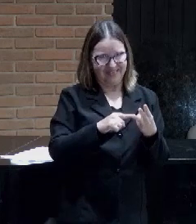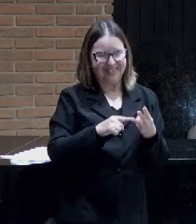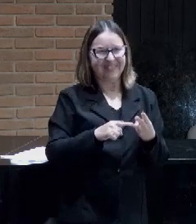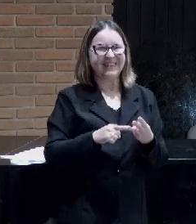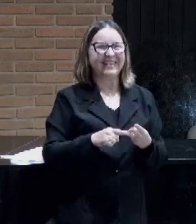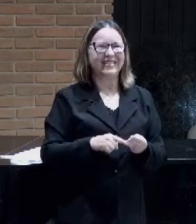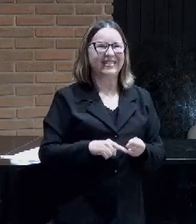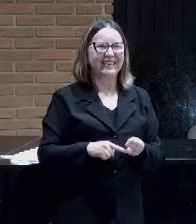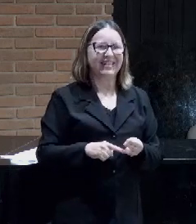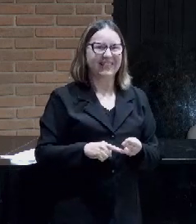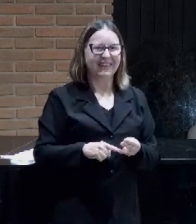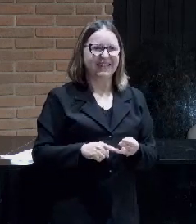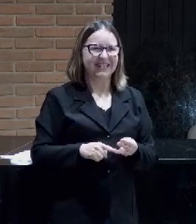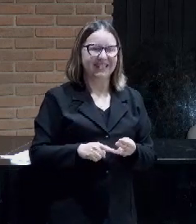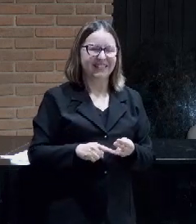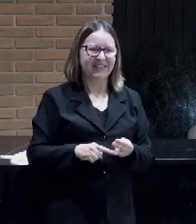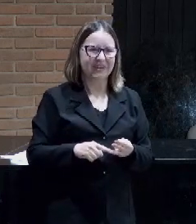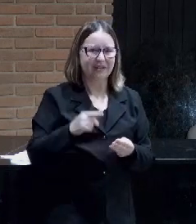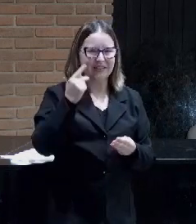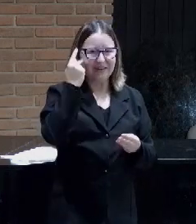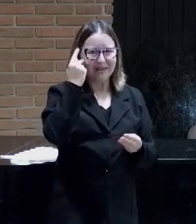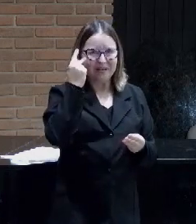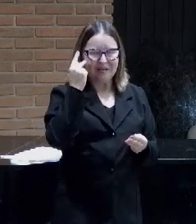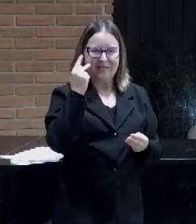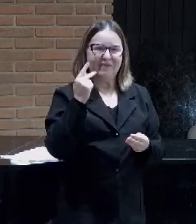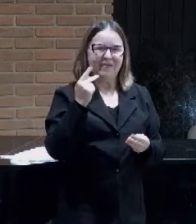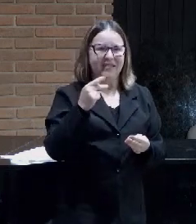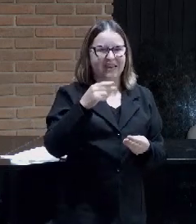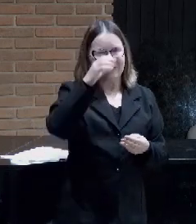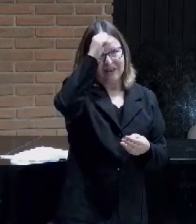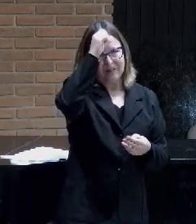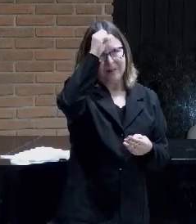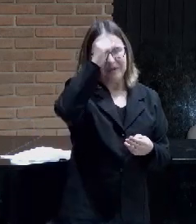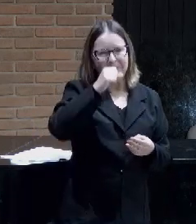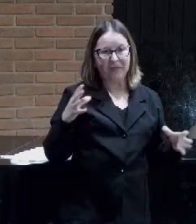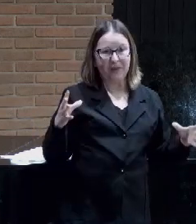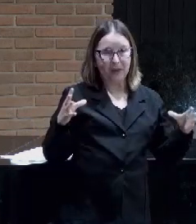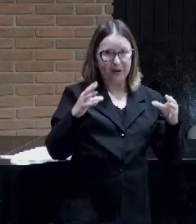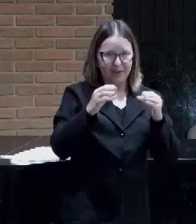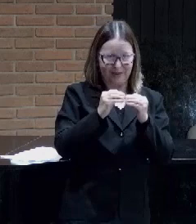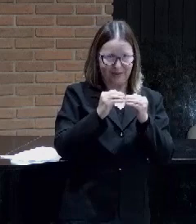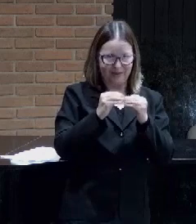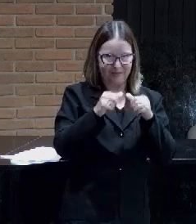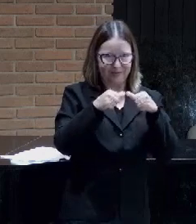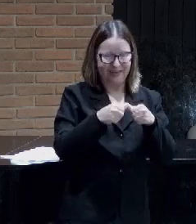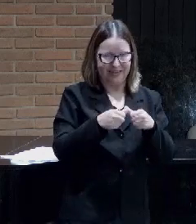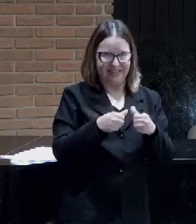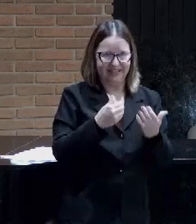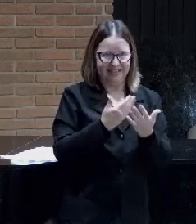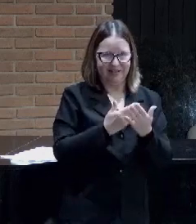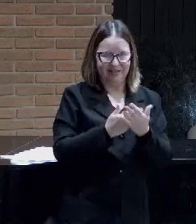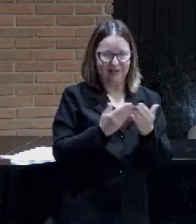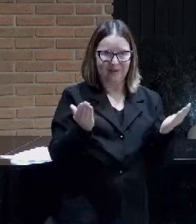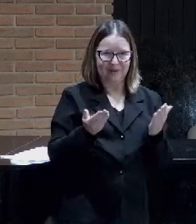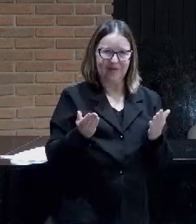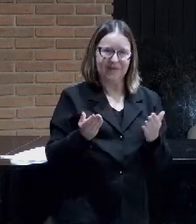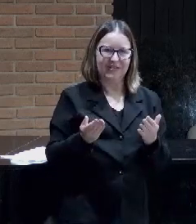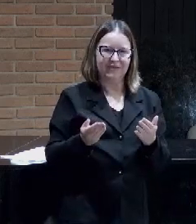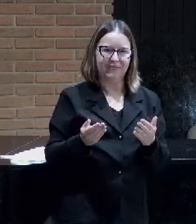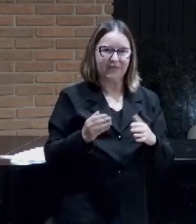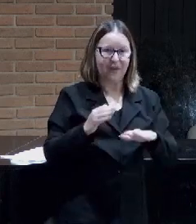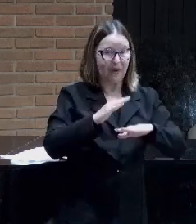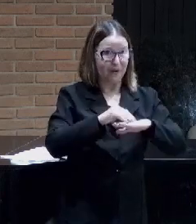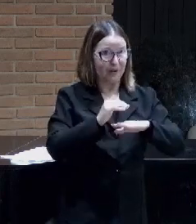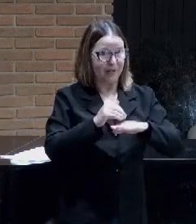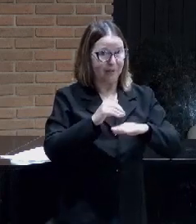organizar aí as ideias, o pensamento. E o resumo, basicamente, do que nós vamos estudar é o seguinte: o chamado de Jonas, a sua